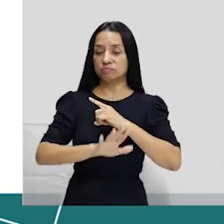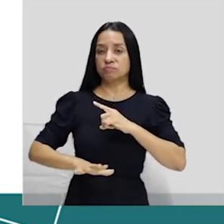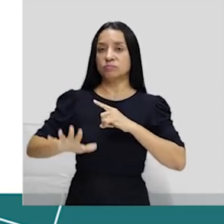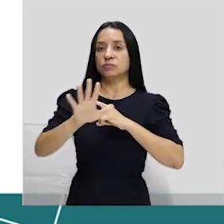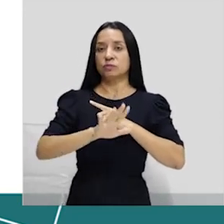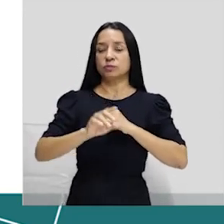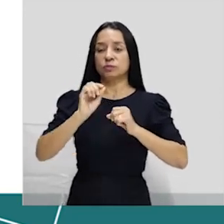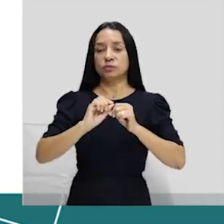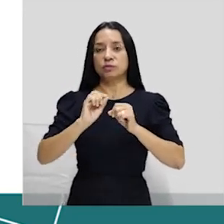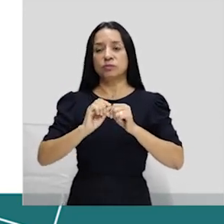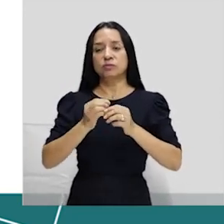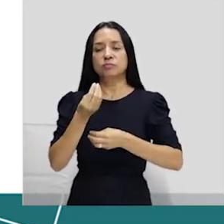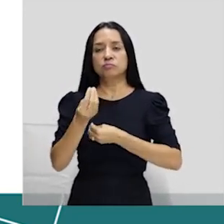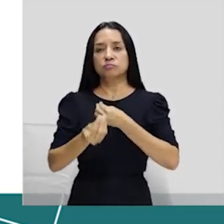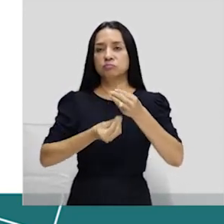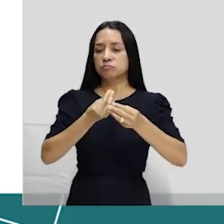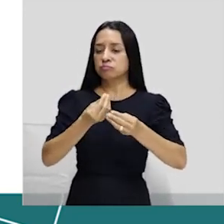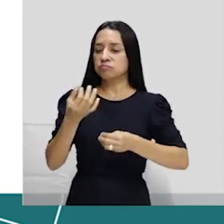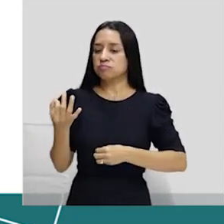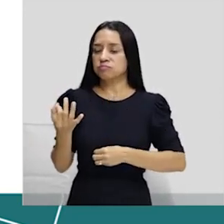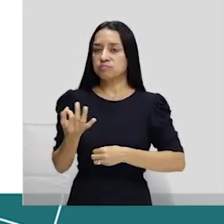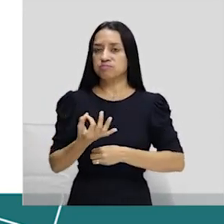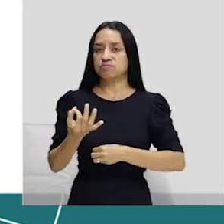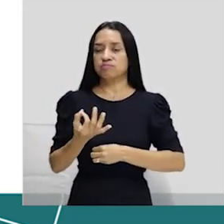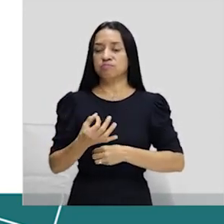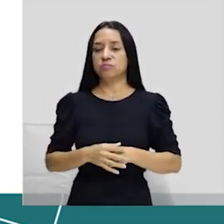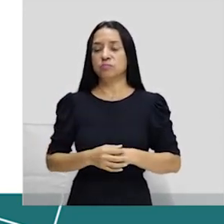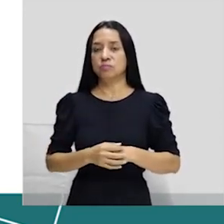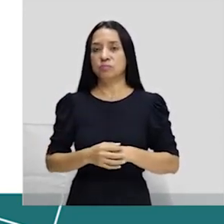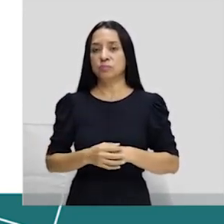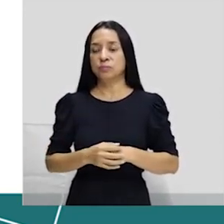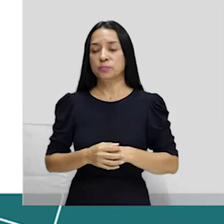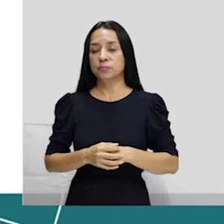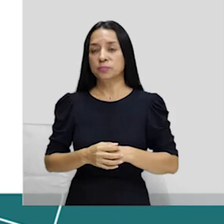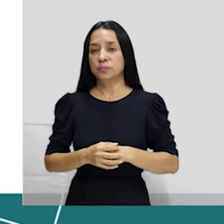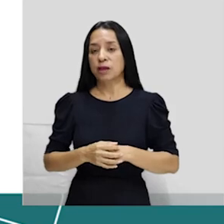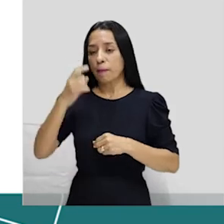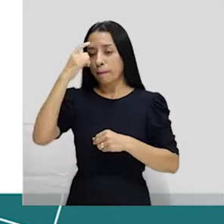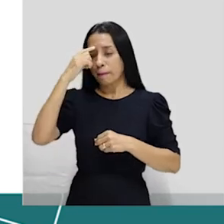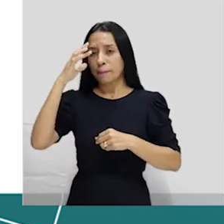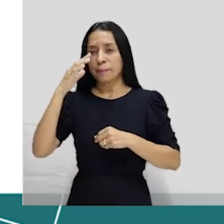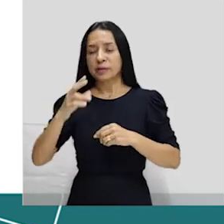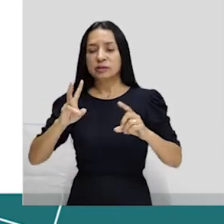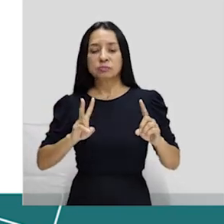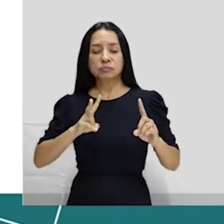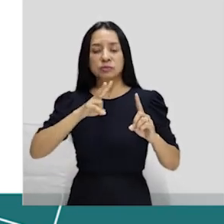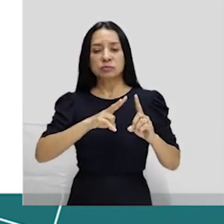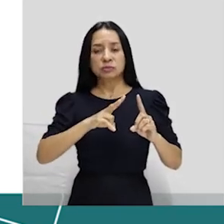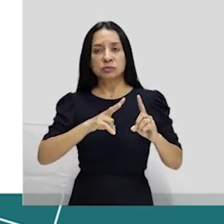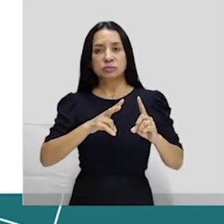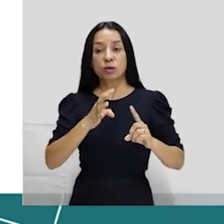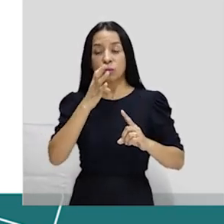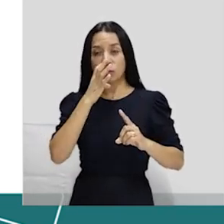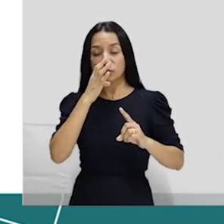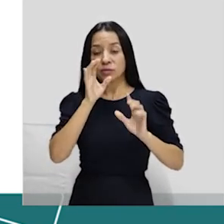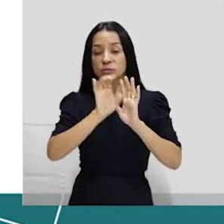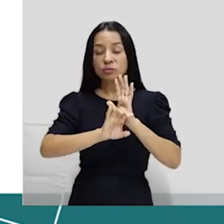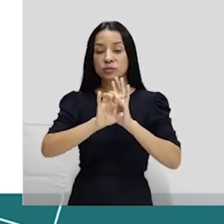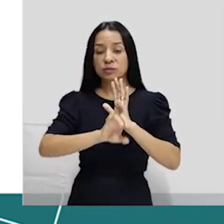atividade, galera, tá? Tudo está disponível para ti na plataforma Gonçalves Dias, lá no YouTube, tá bom? Tem no Instagram também, procura os